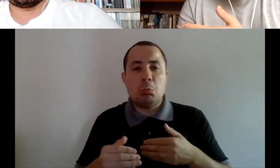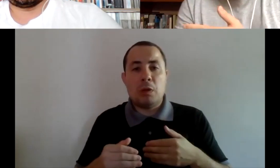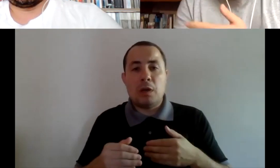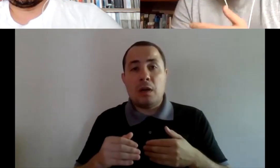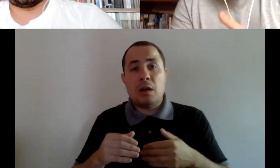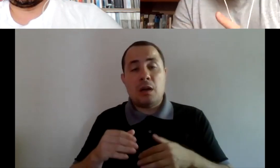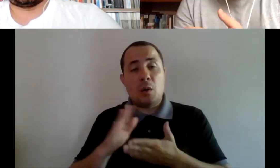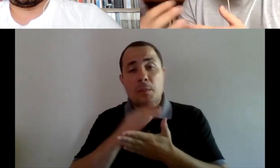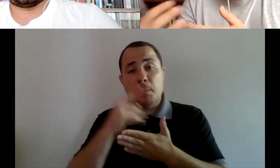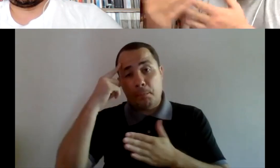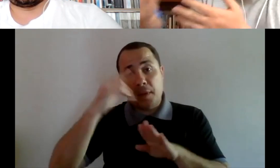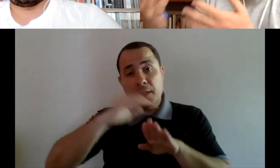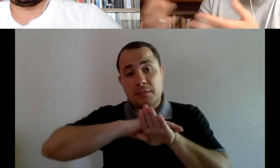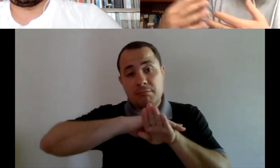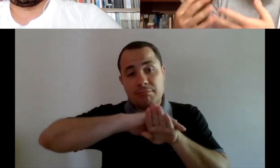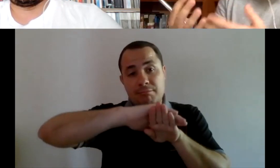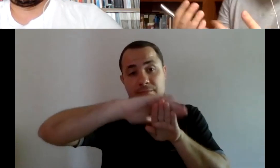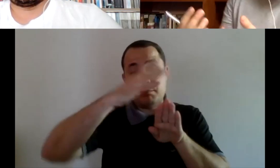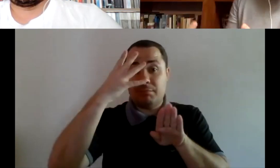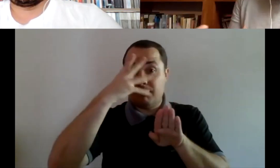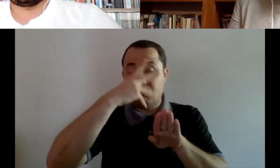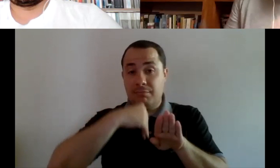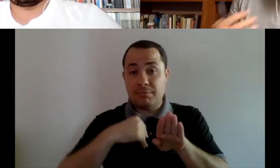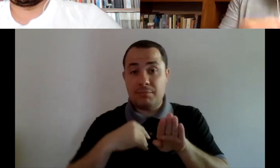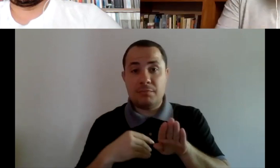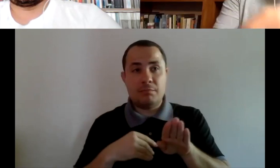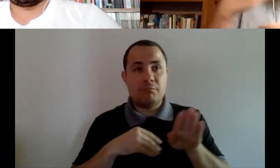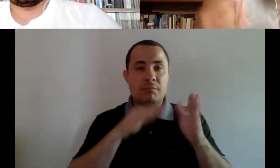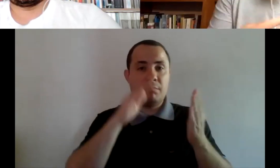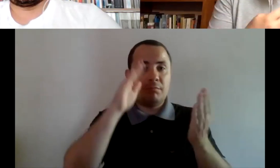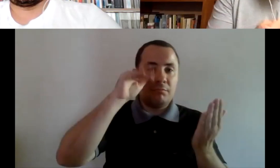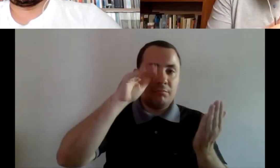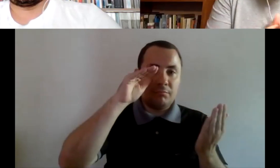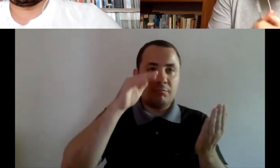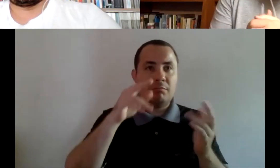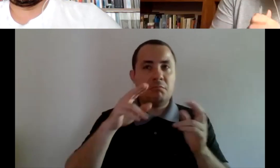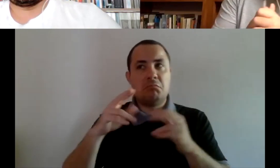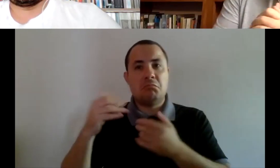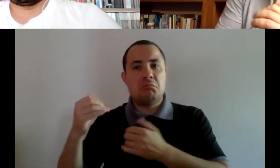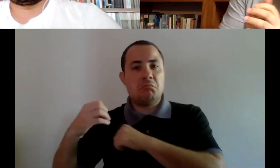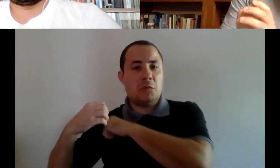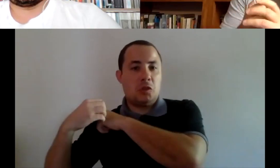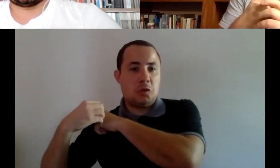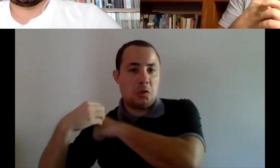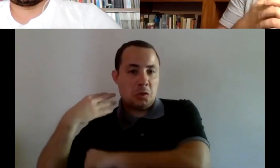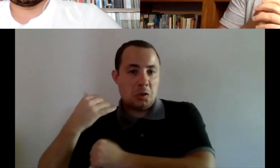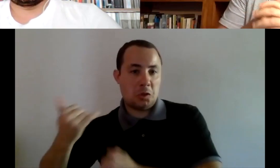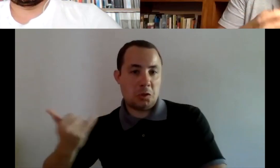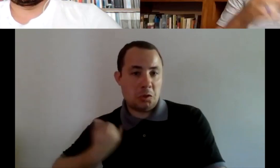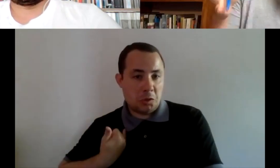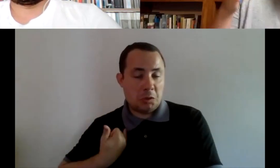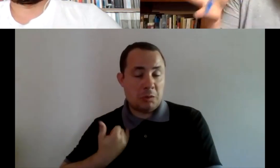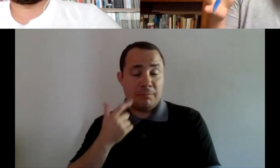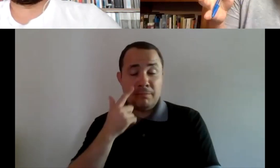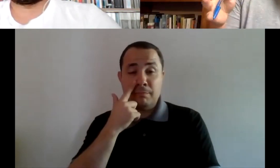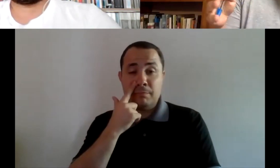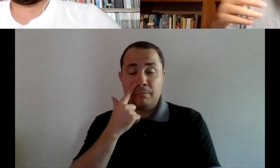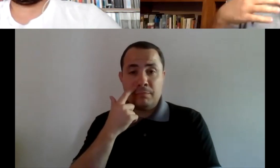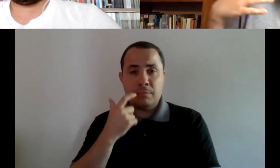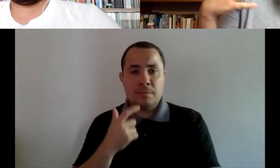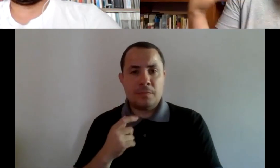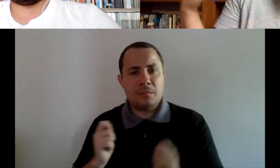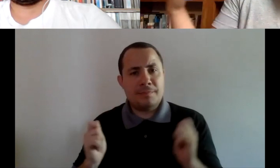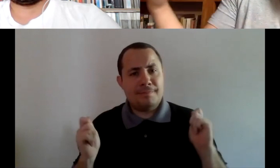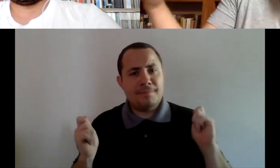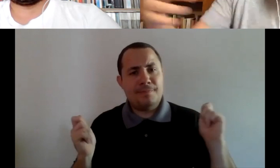capa interessante que que você viu e ficou curioso, ou ser uma recomendação, né, de alguém. Então, acho que tem espaço, né,